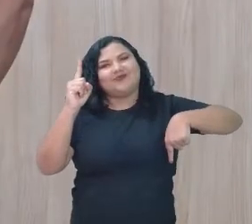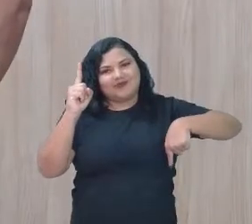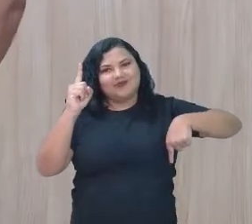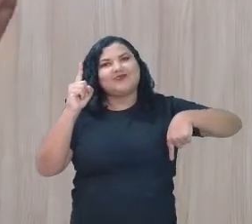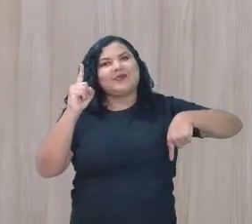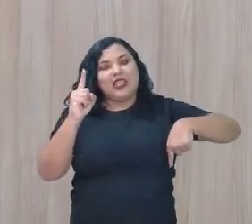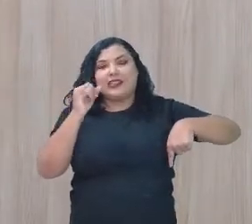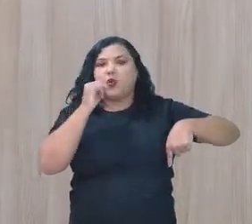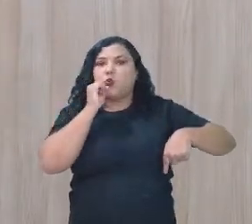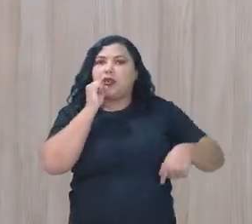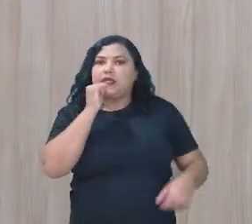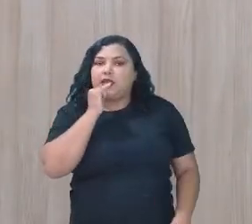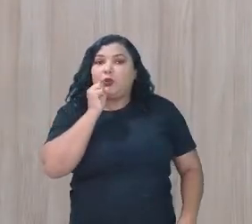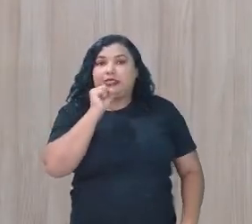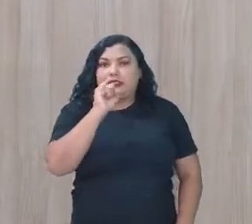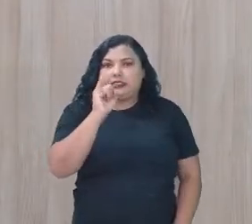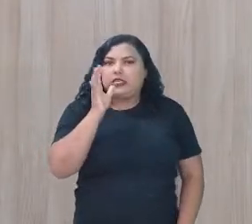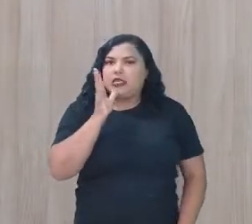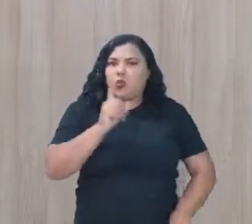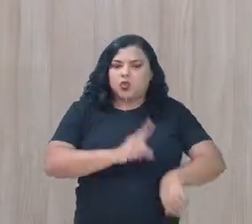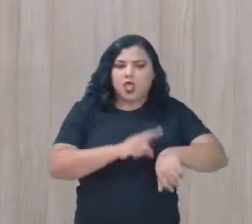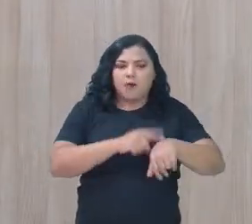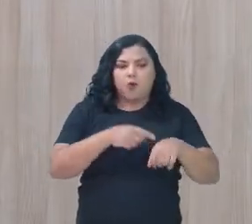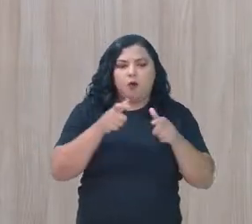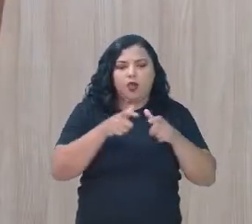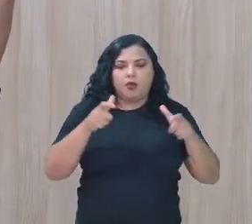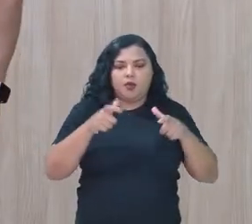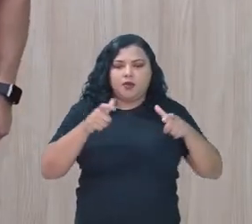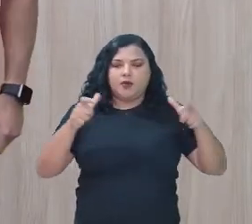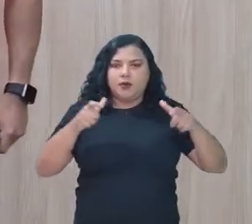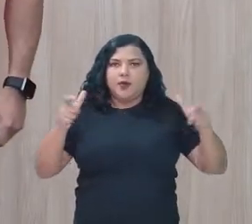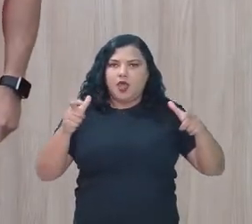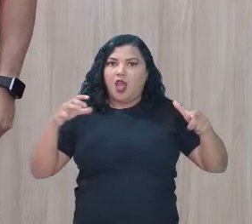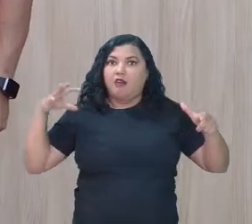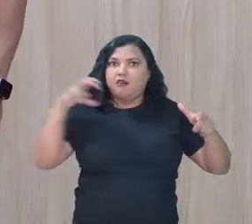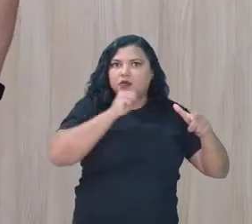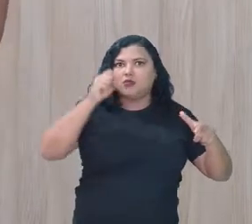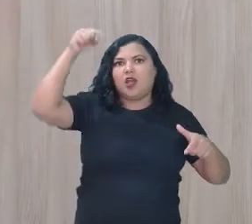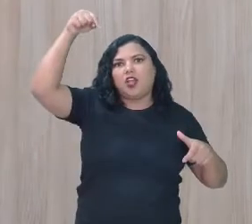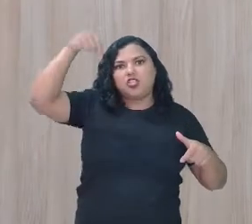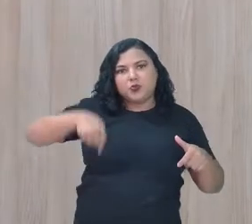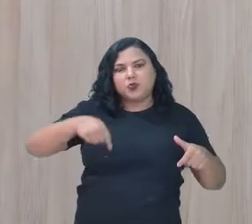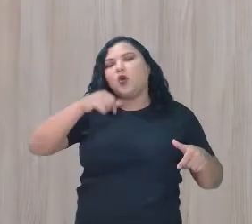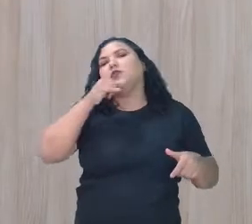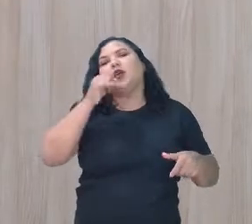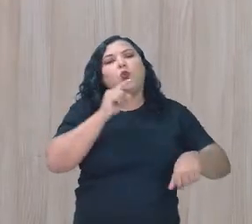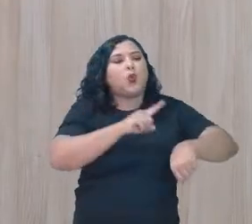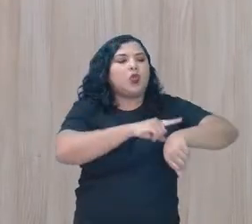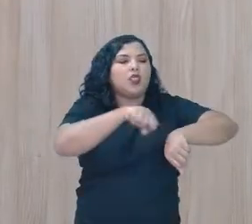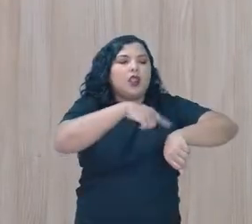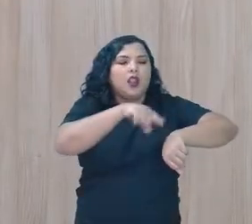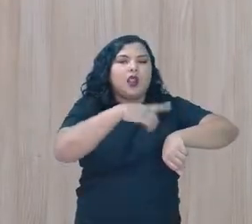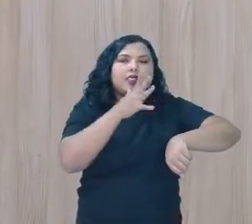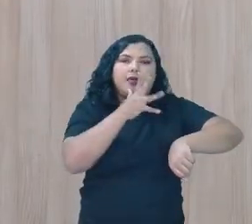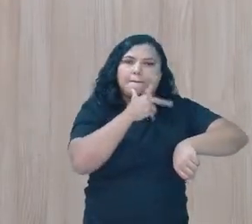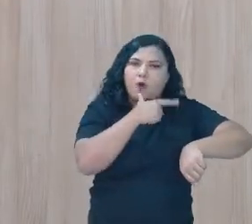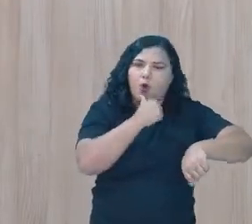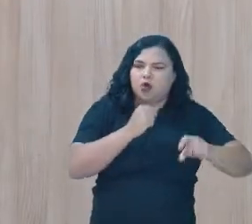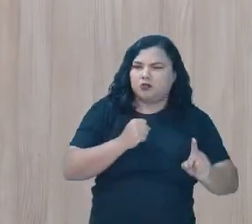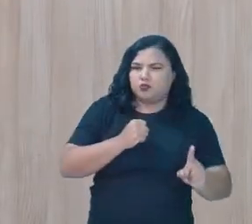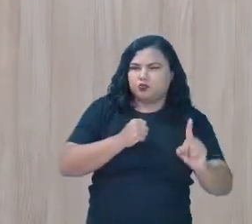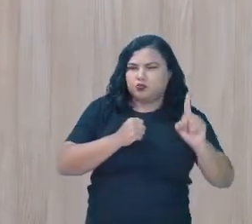Quando a gente aumenta o tempo, tá? A velocidade ela vai diminuir. Então, se eu gasto mais tempo